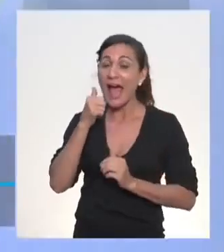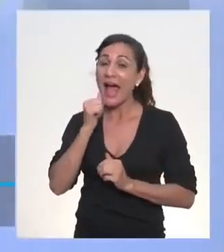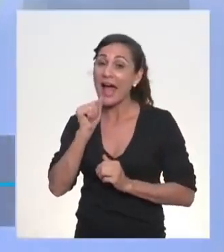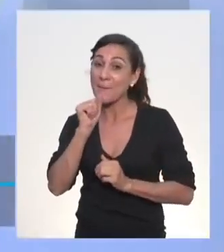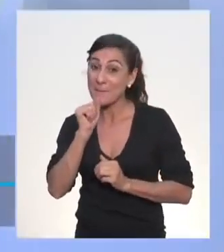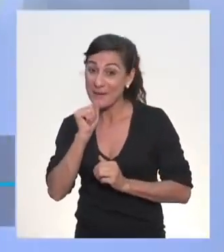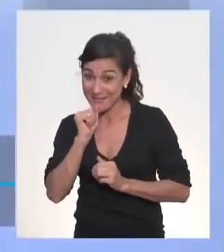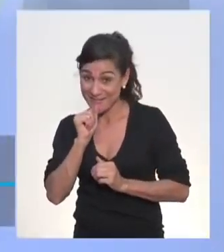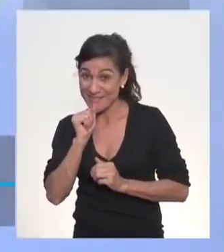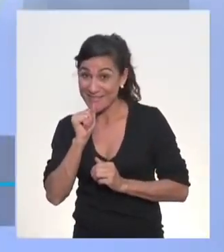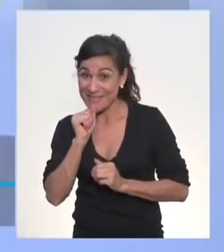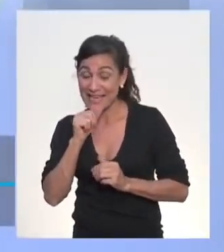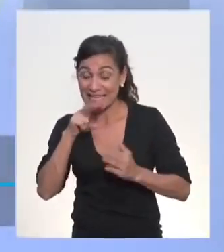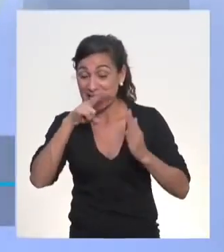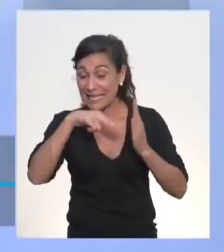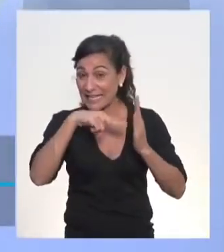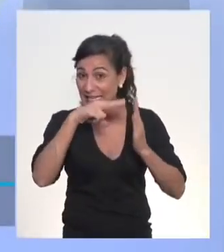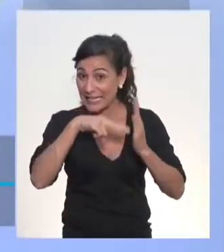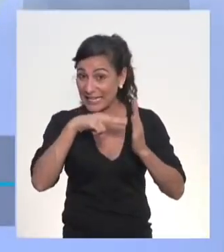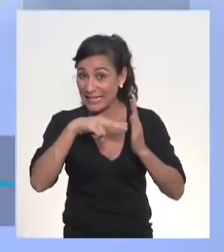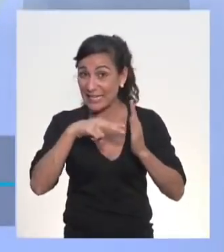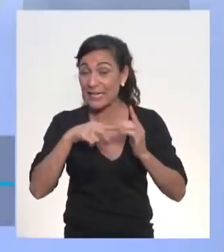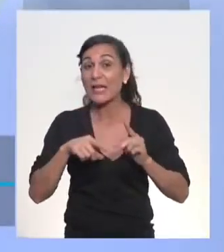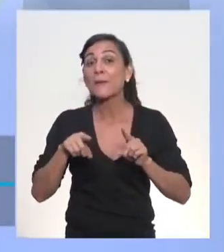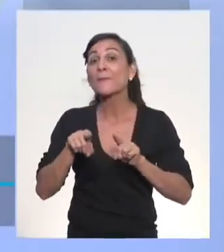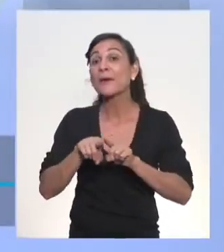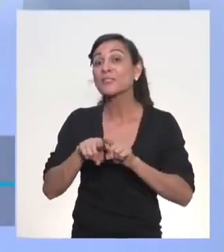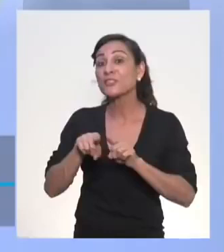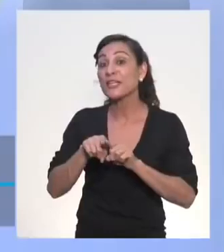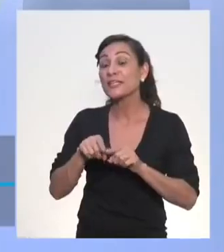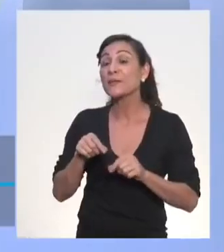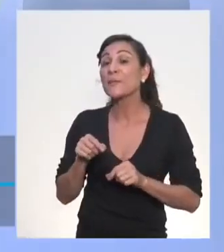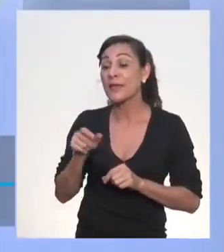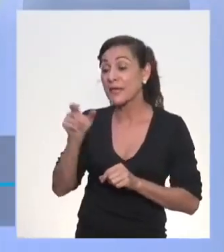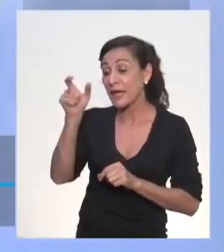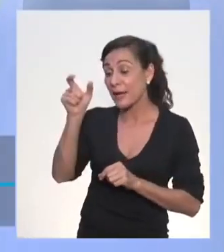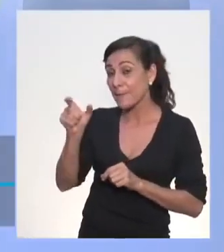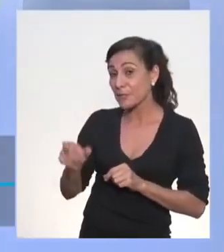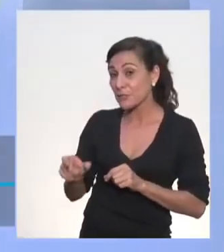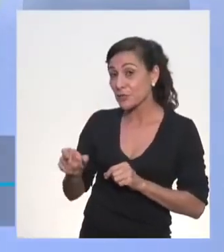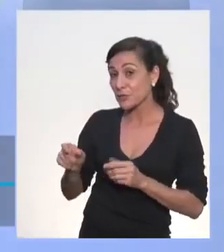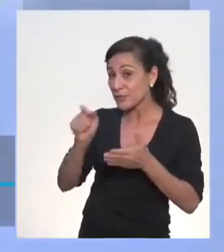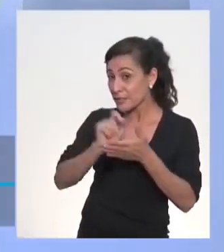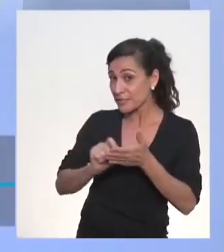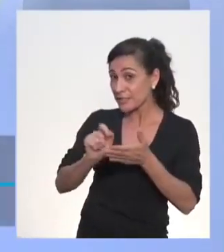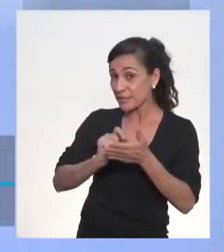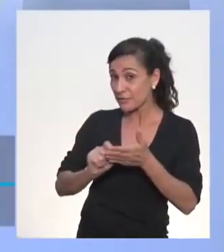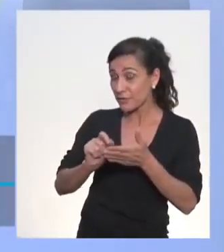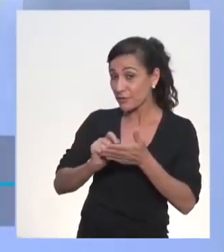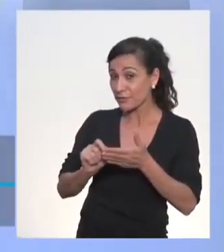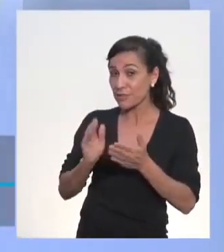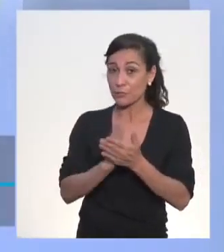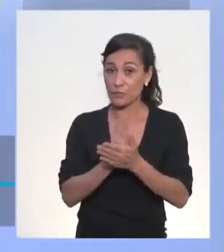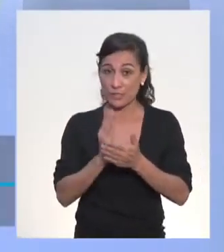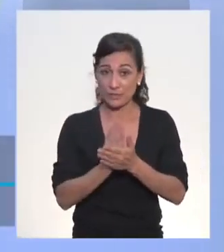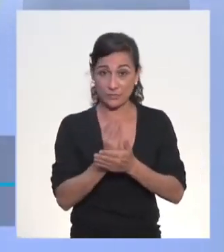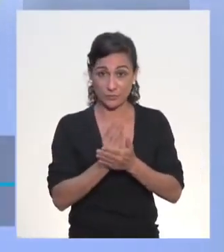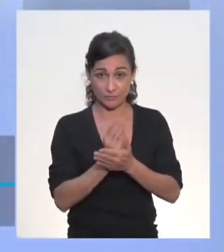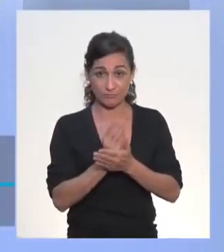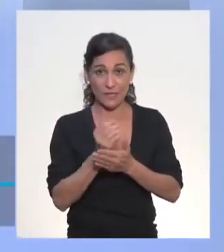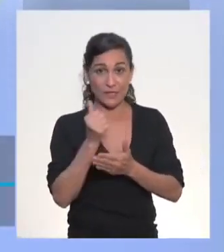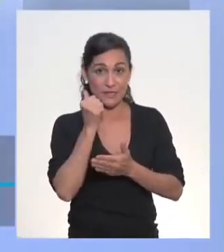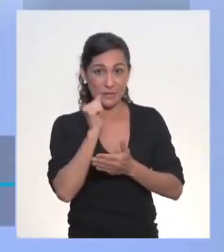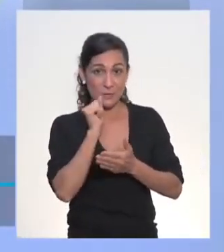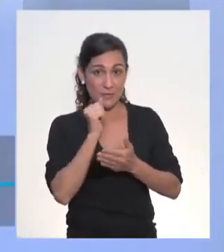é a leitora, do livro. Isso. Nós temos a figura do escritor. Vamos supor que esse livro que está na mão da mãe tenha sido eu que